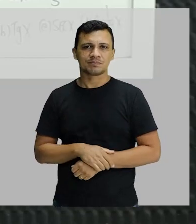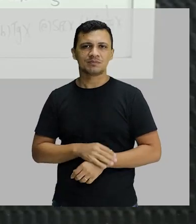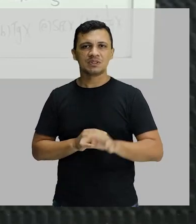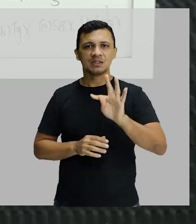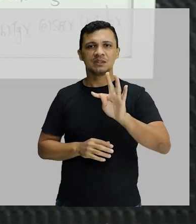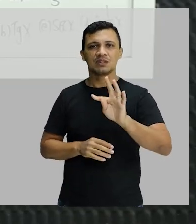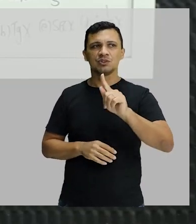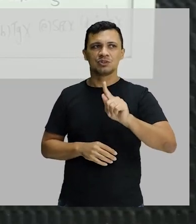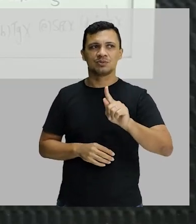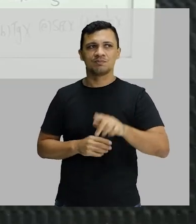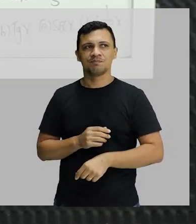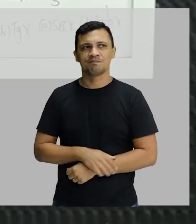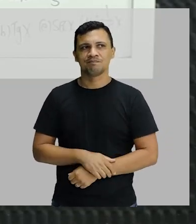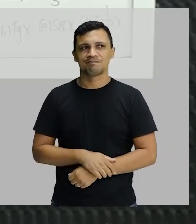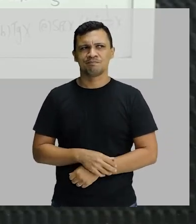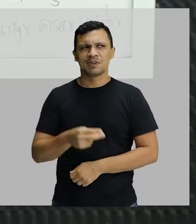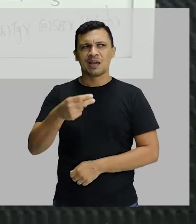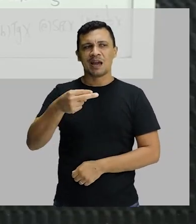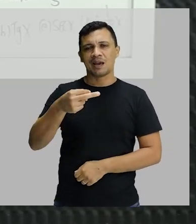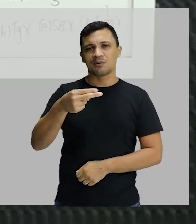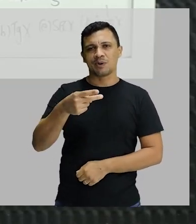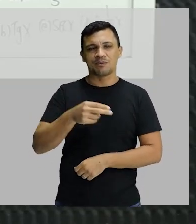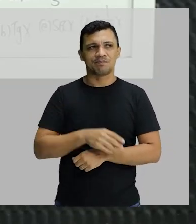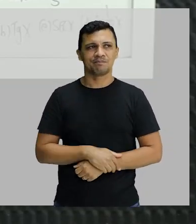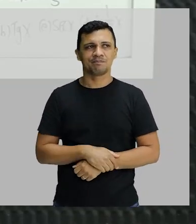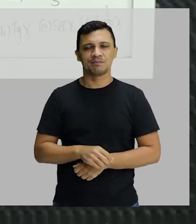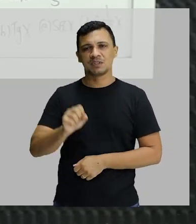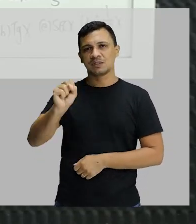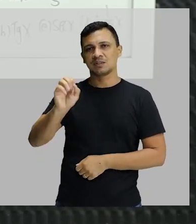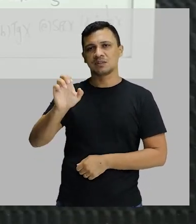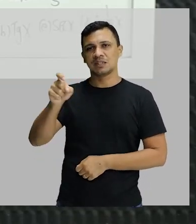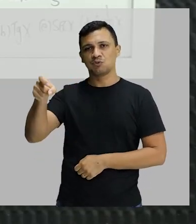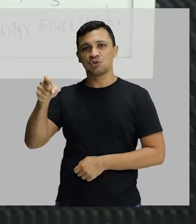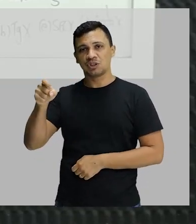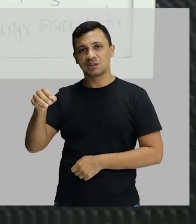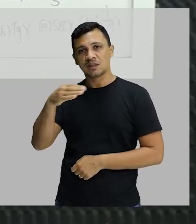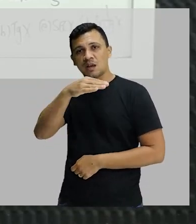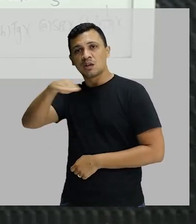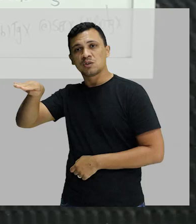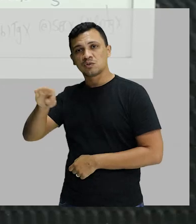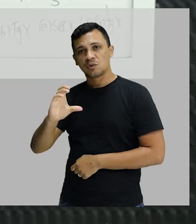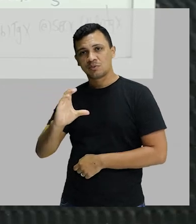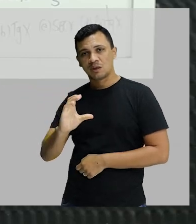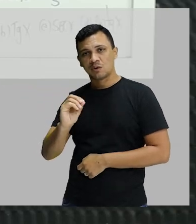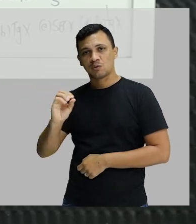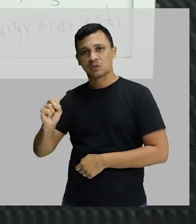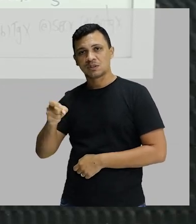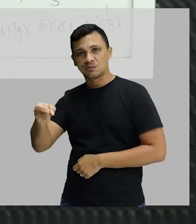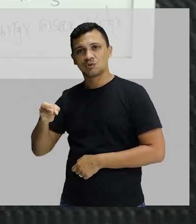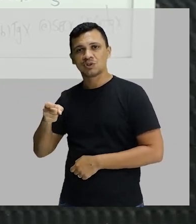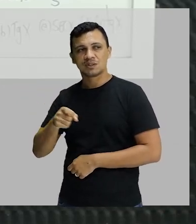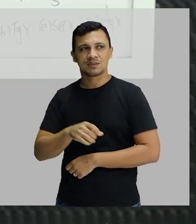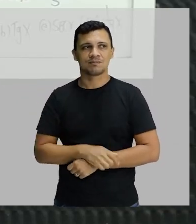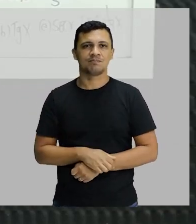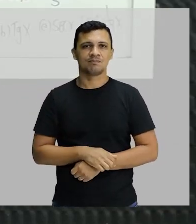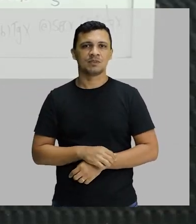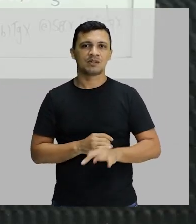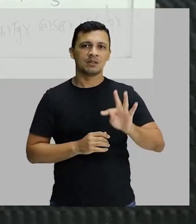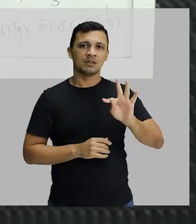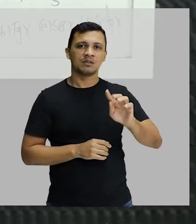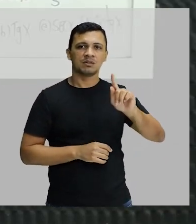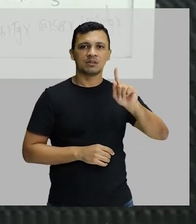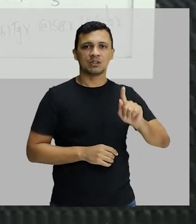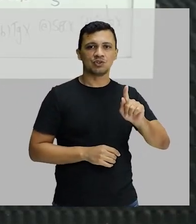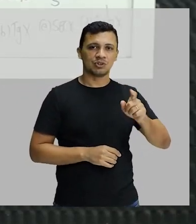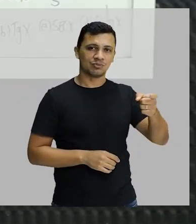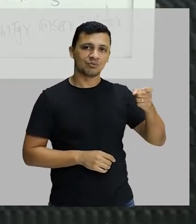seno de x sobre o cosseno de x. Então, a tangente de um arco